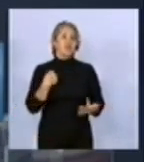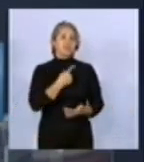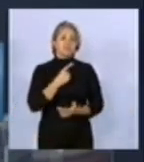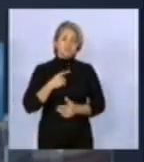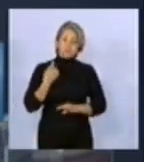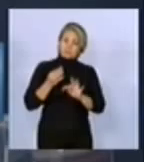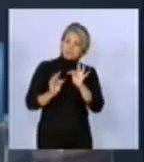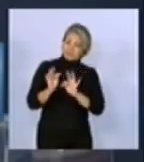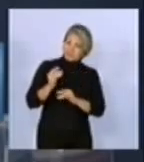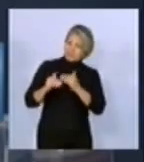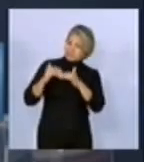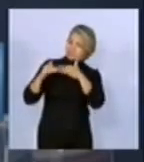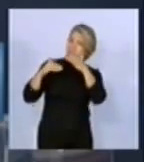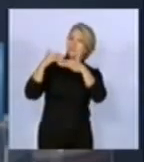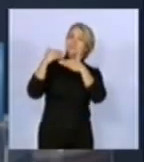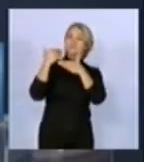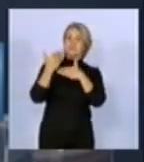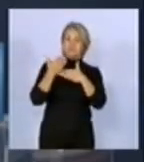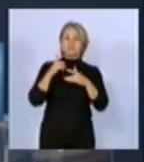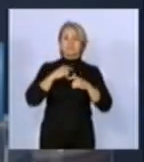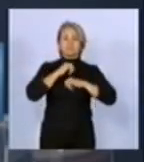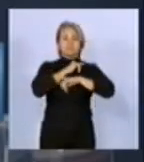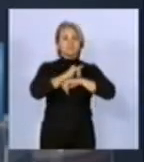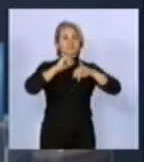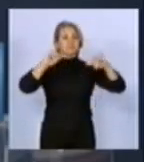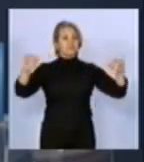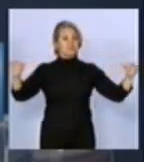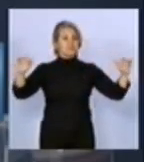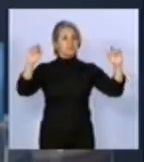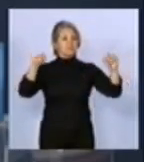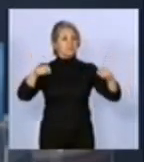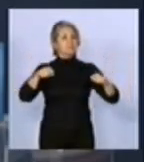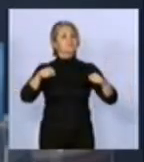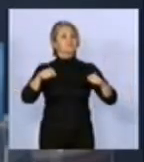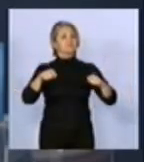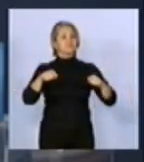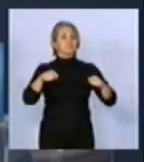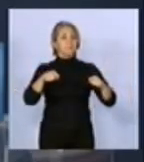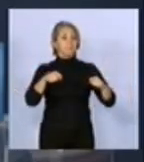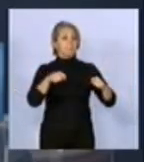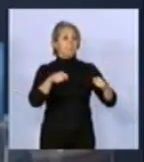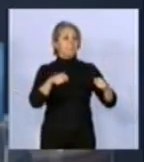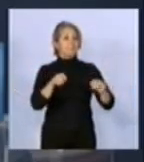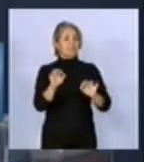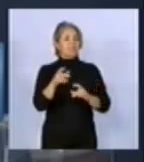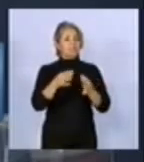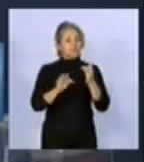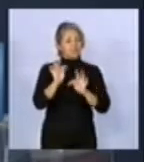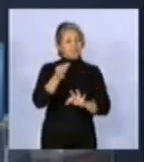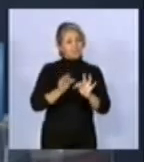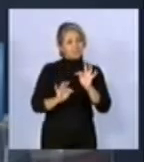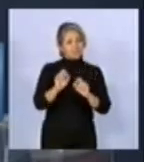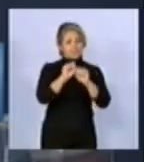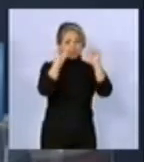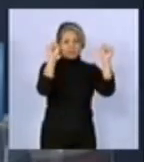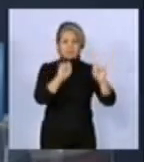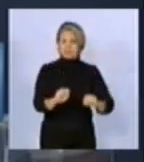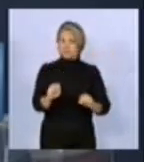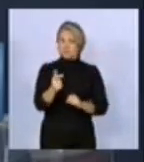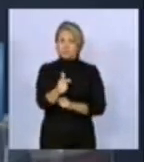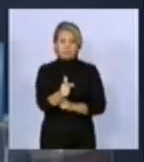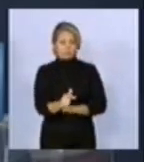técnica desenvolvida né o desenvolvimento e ampla divulgação de uma capacitação em técnica de sistematização que não utiliza Terraço